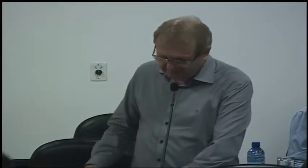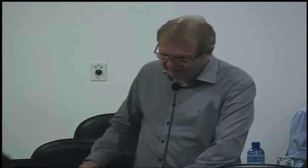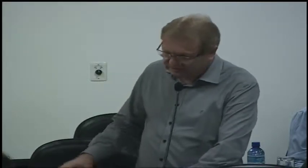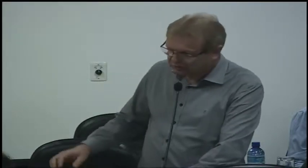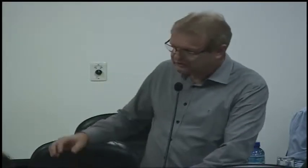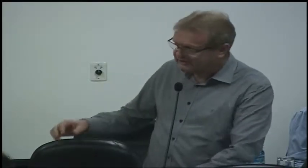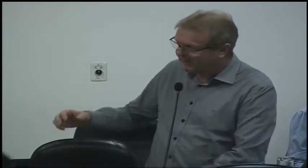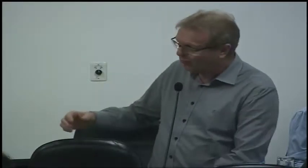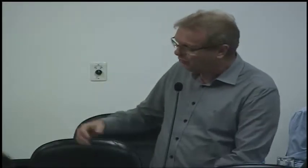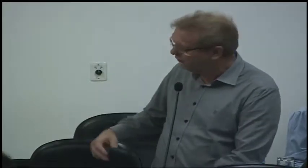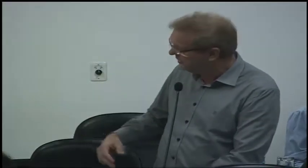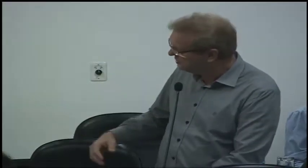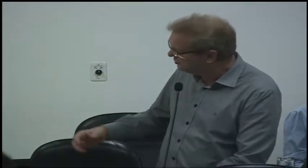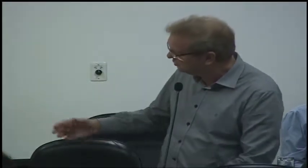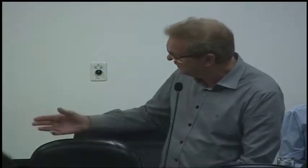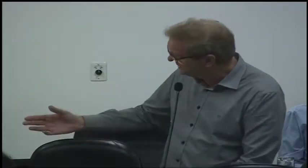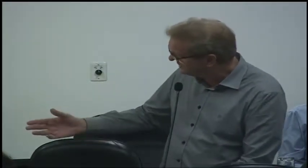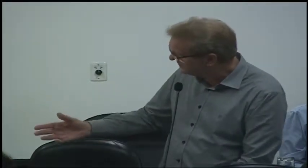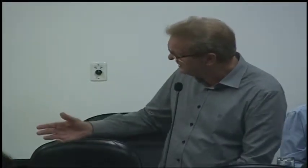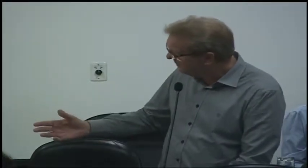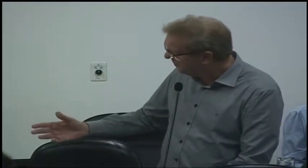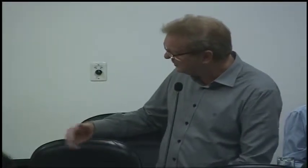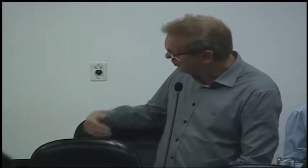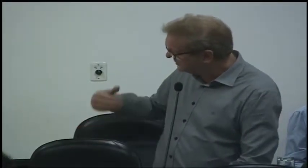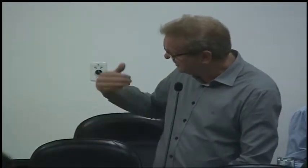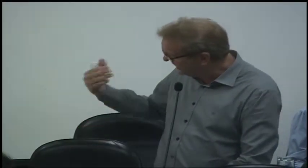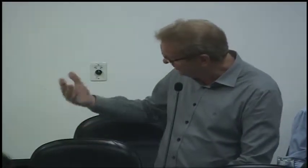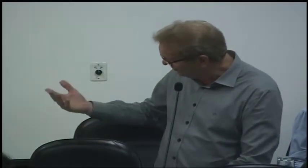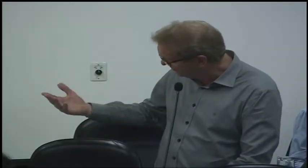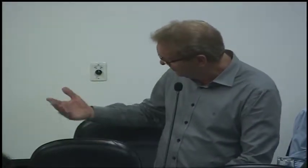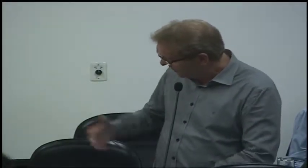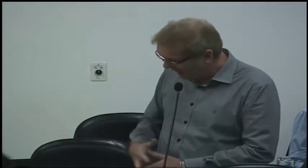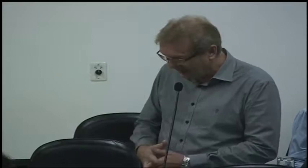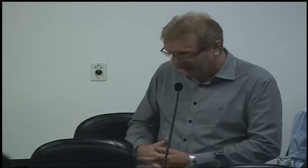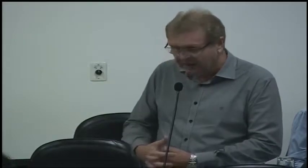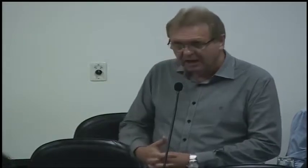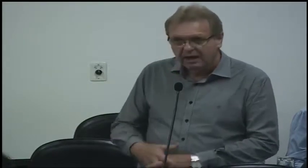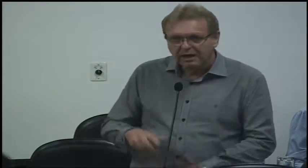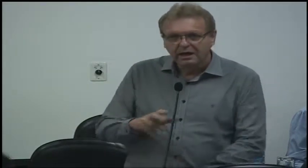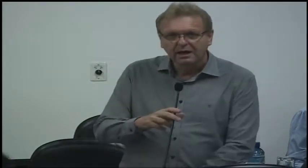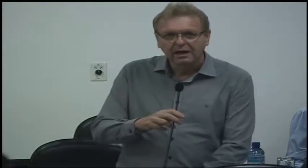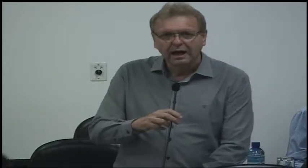apesar que na parte social, quando eu vejo eles patrocinando